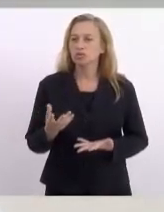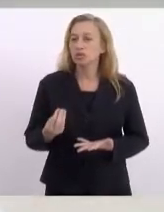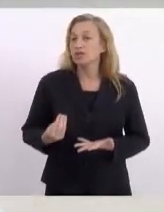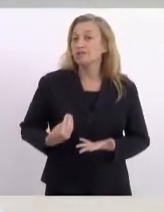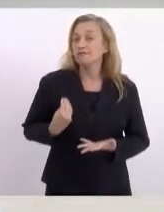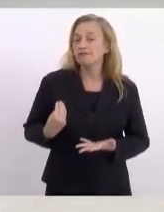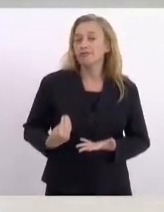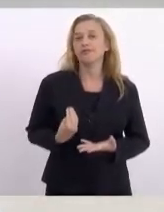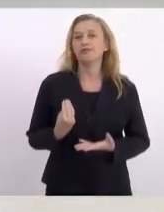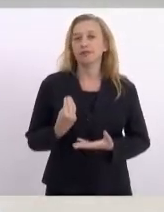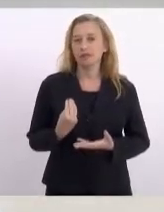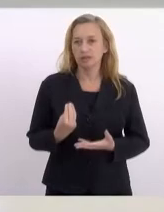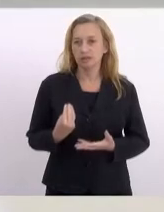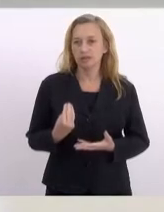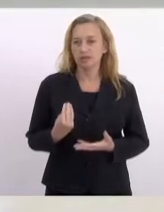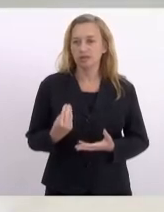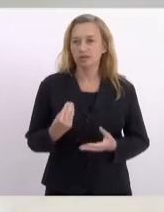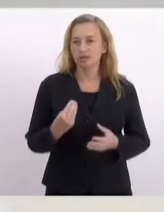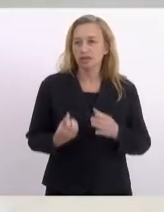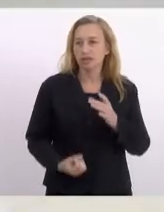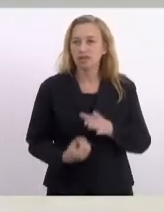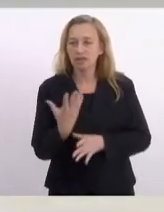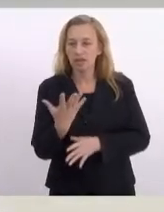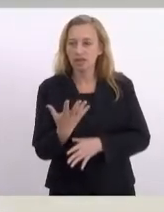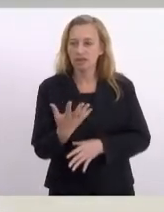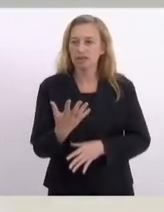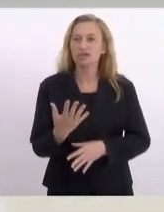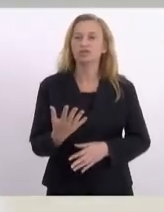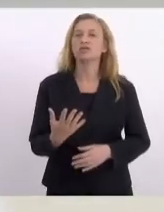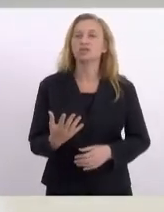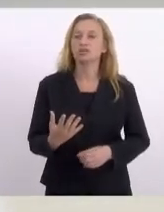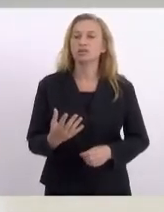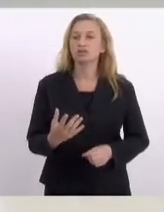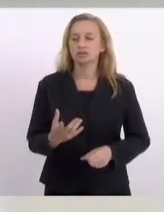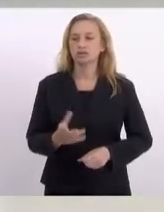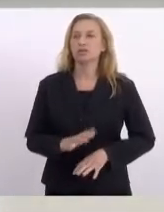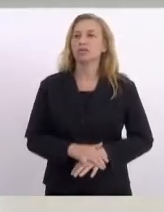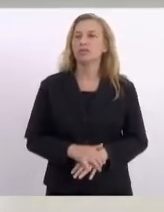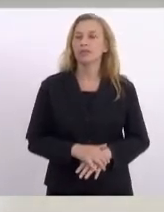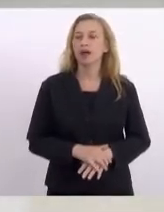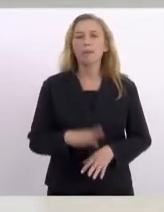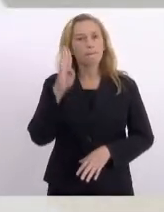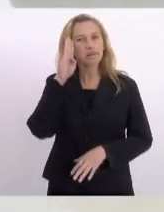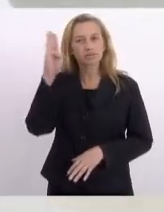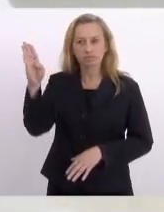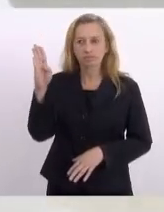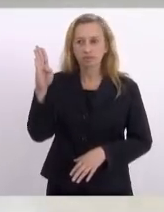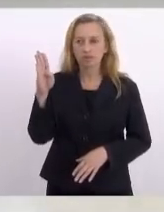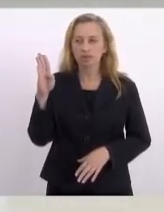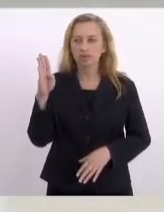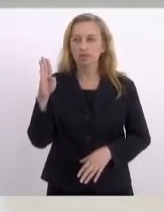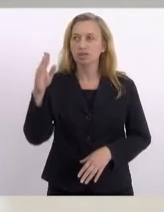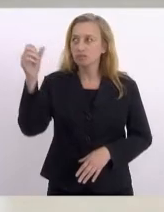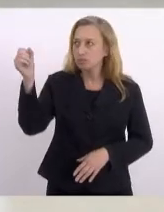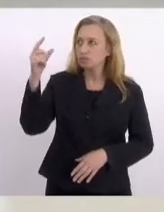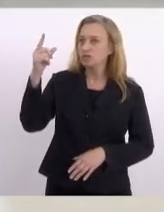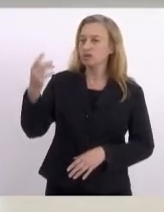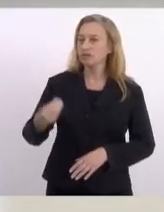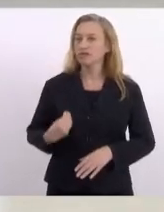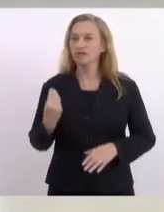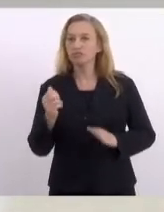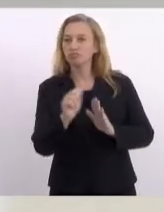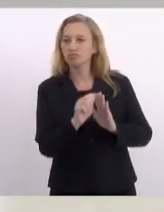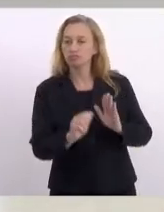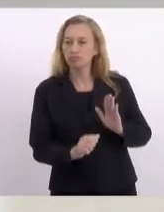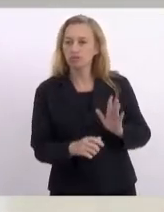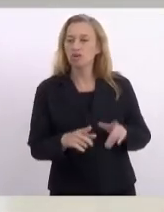né? Que se perpetua na construção de um legado em vida. Então, uma das principais aspirações da vida de terreiro é que você